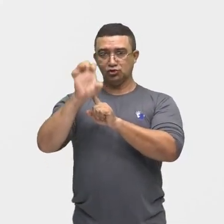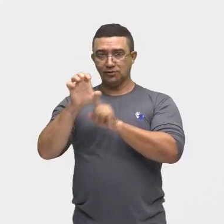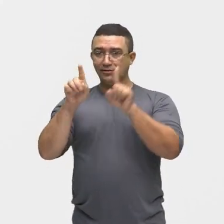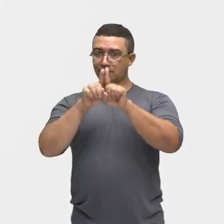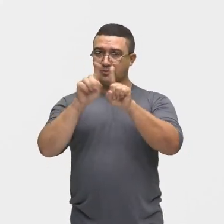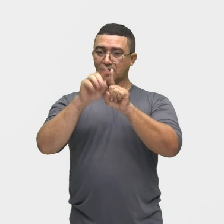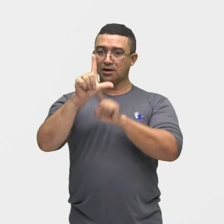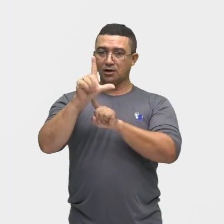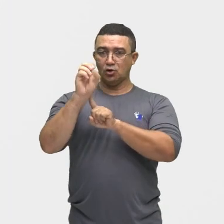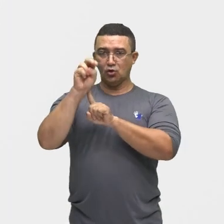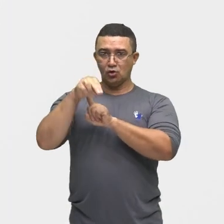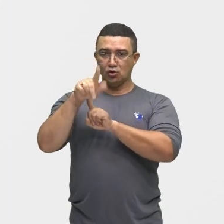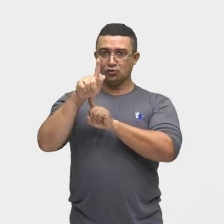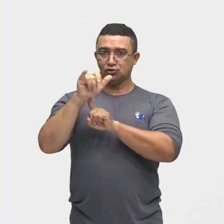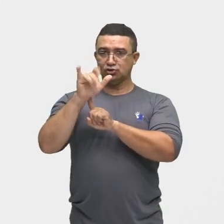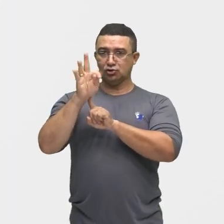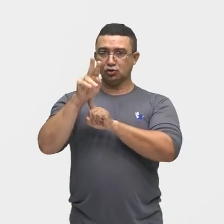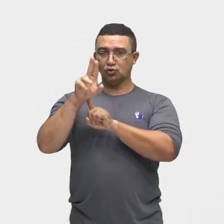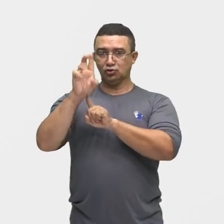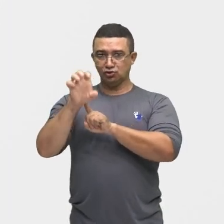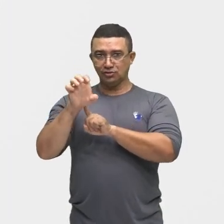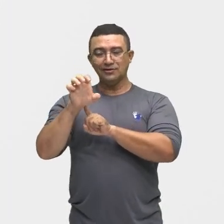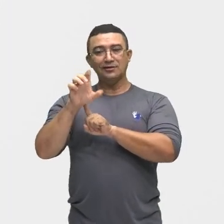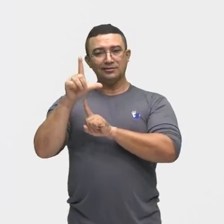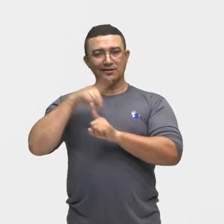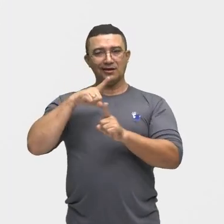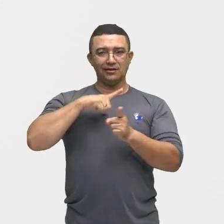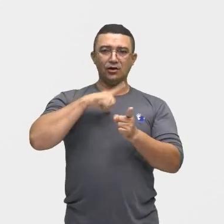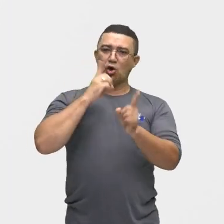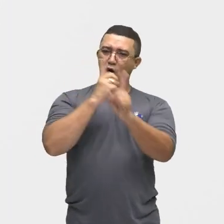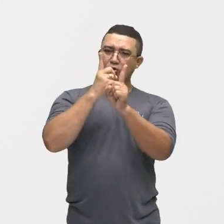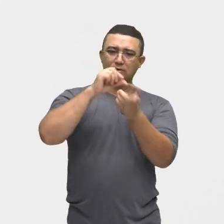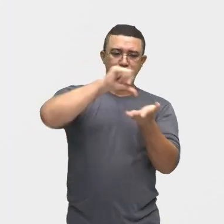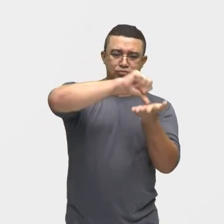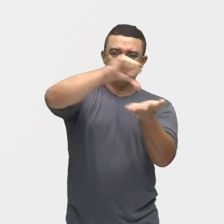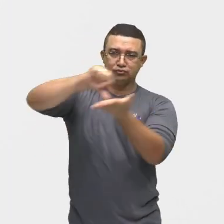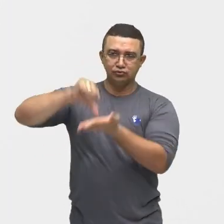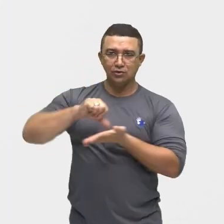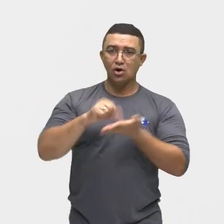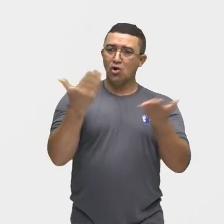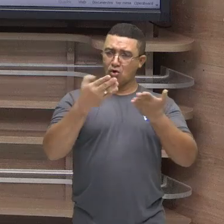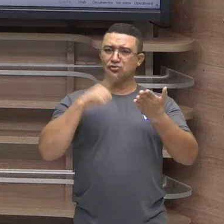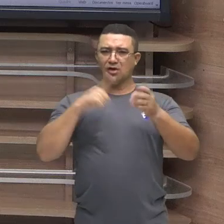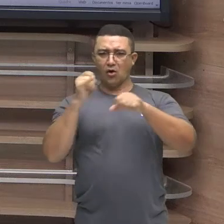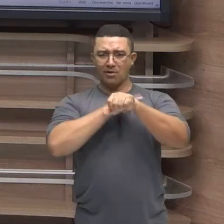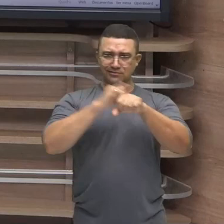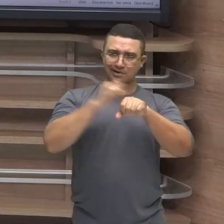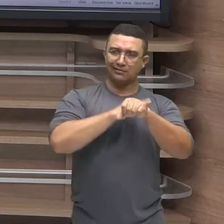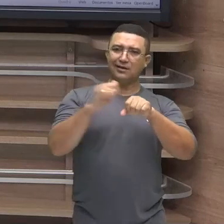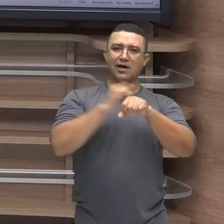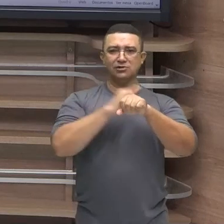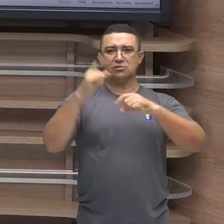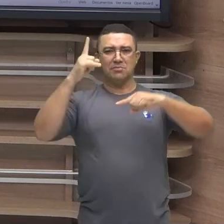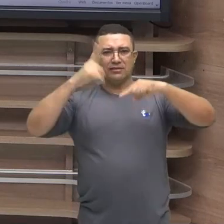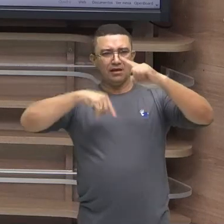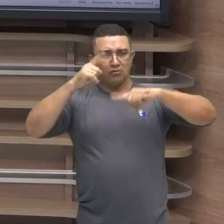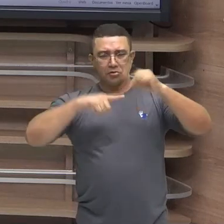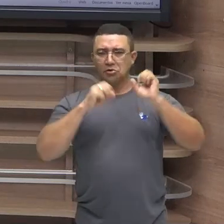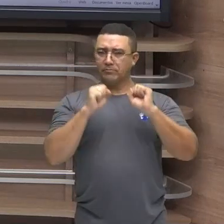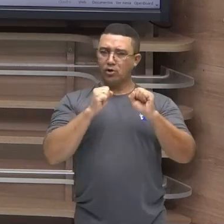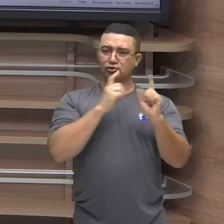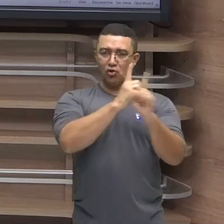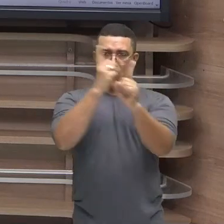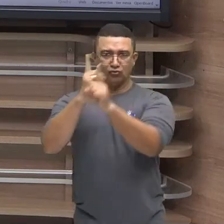encontrar uma coordenada geográfica. A gente tem aí equipamentos hoje mais modernos, que é o GPS, a gente pode